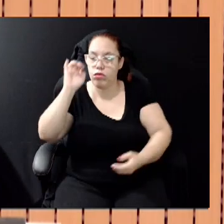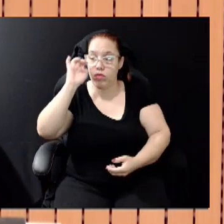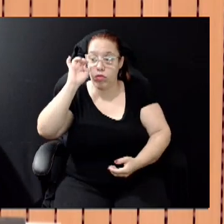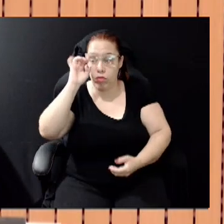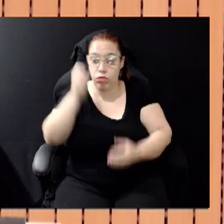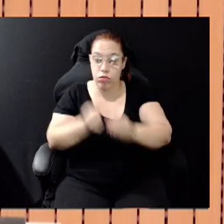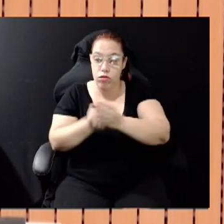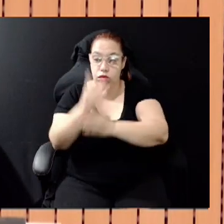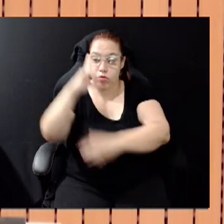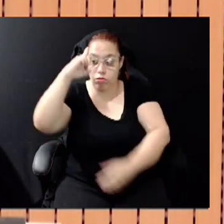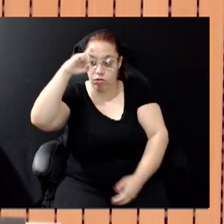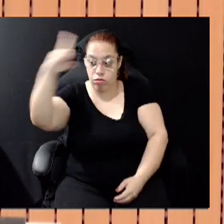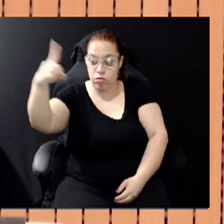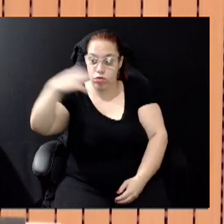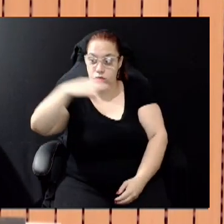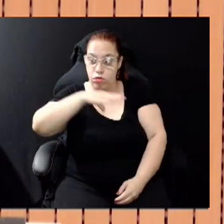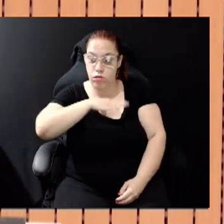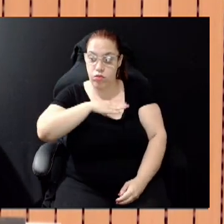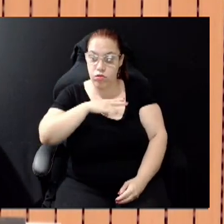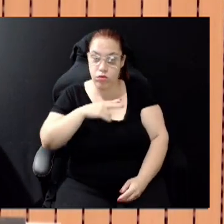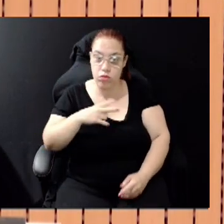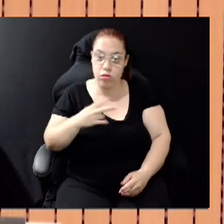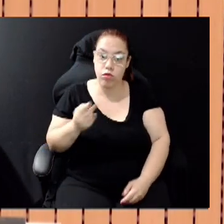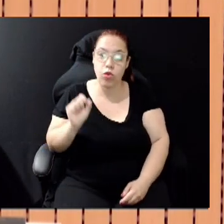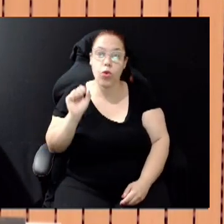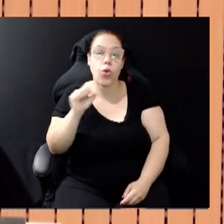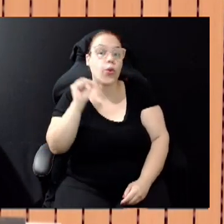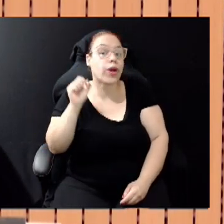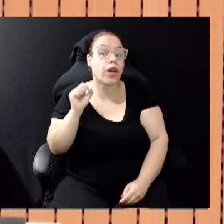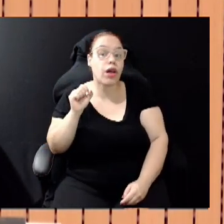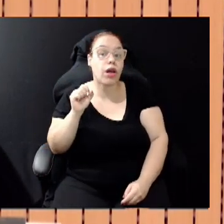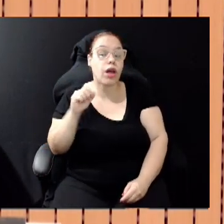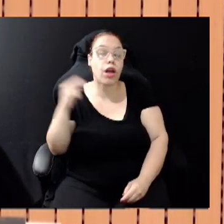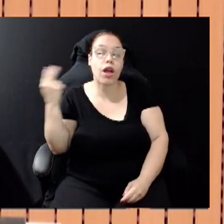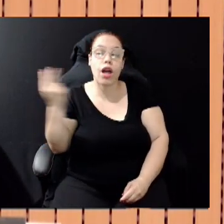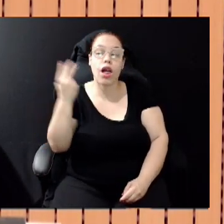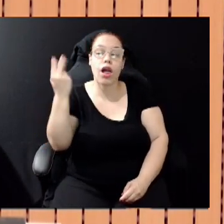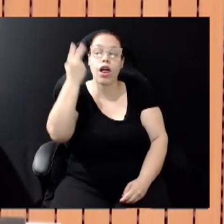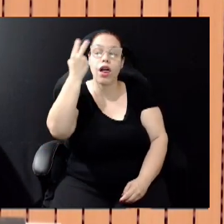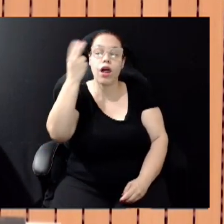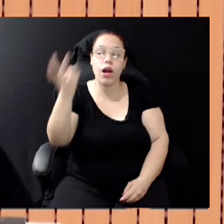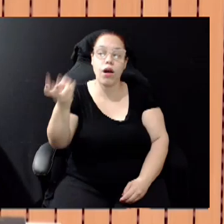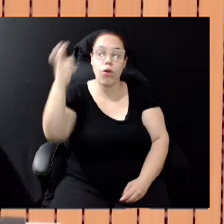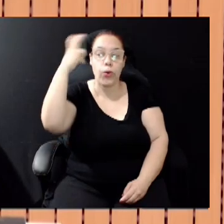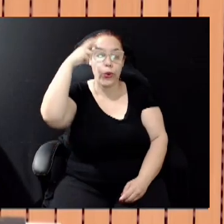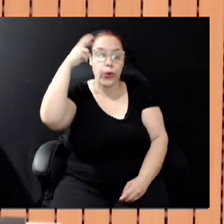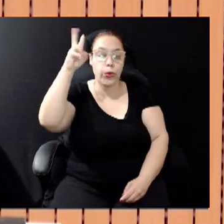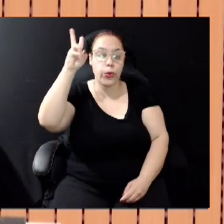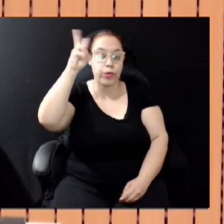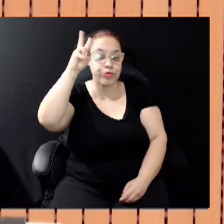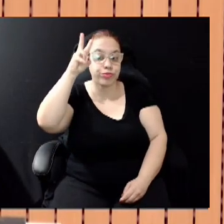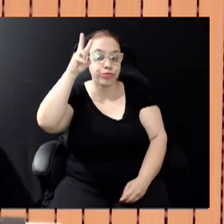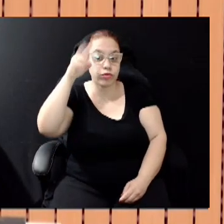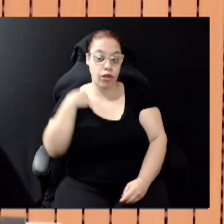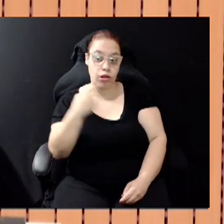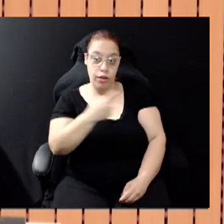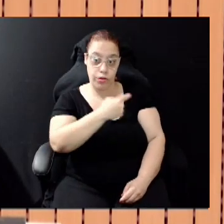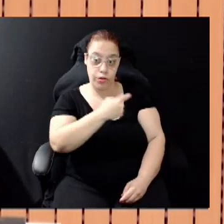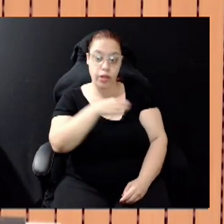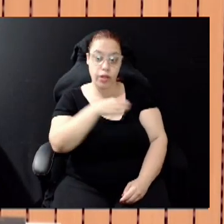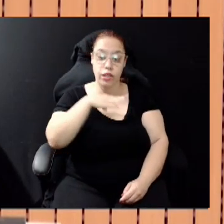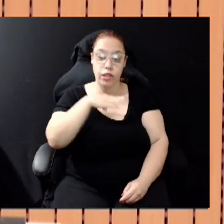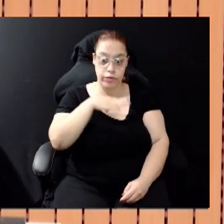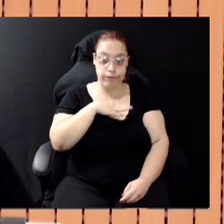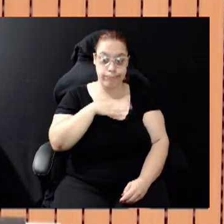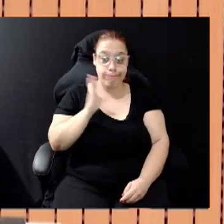dia no município visa, inclusive, a valorização da cultura e da história na nossa cidade, né, já que